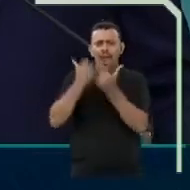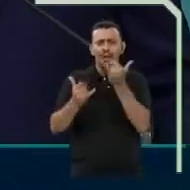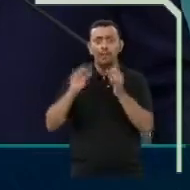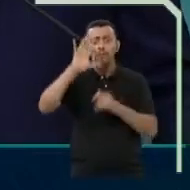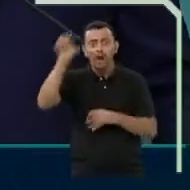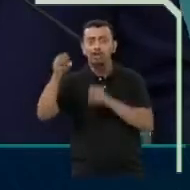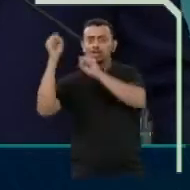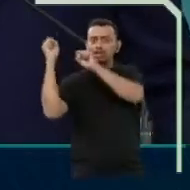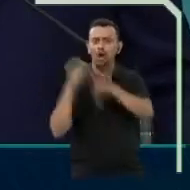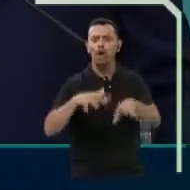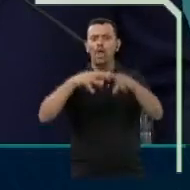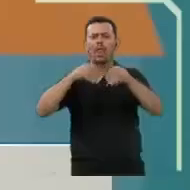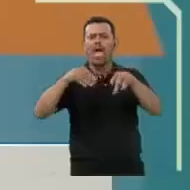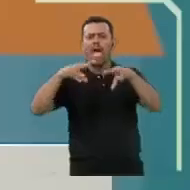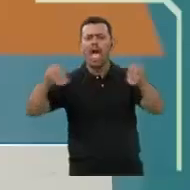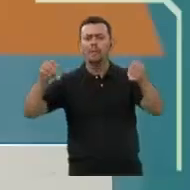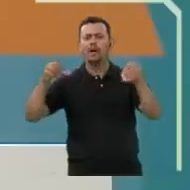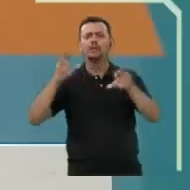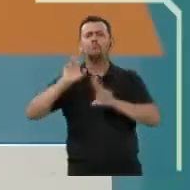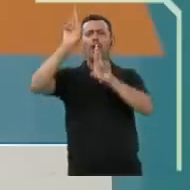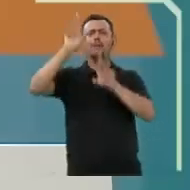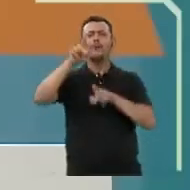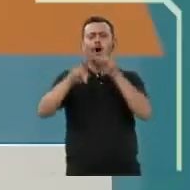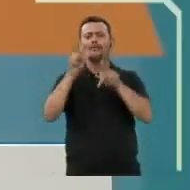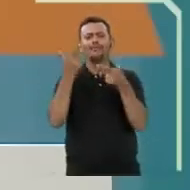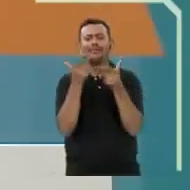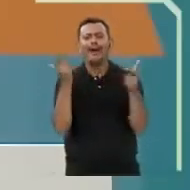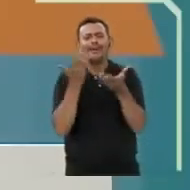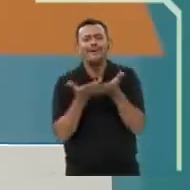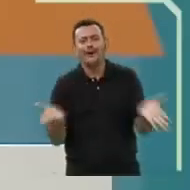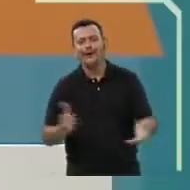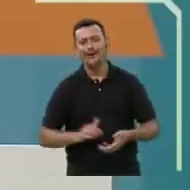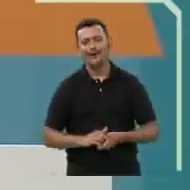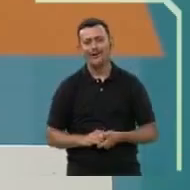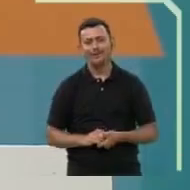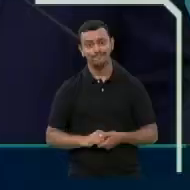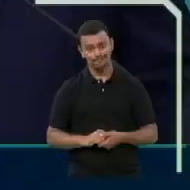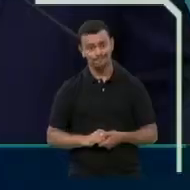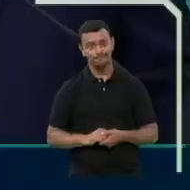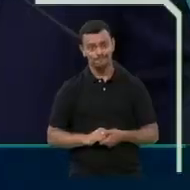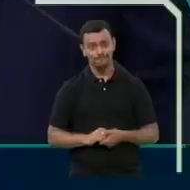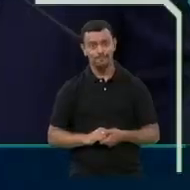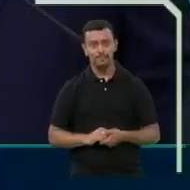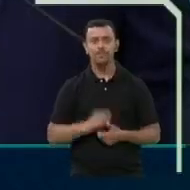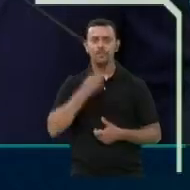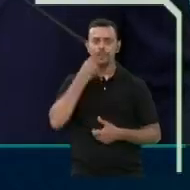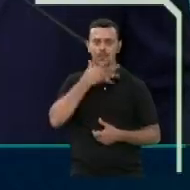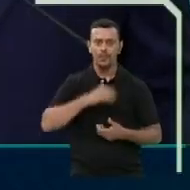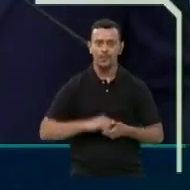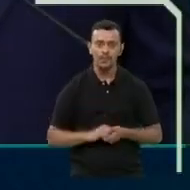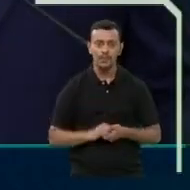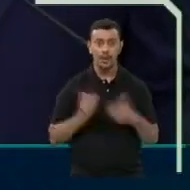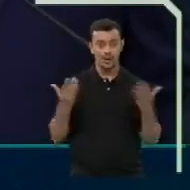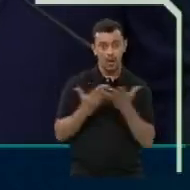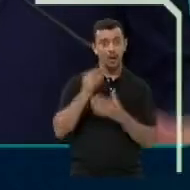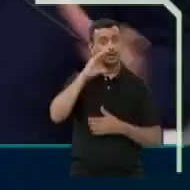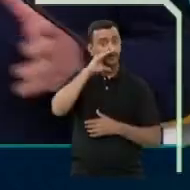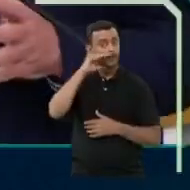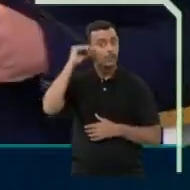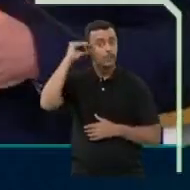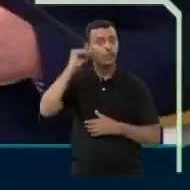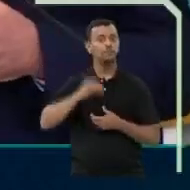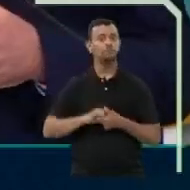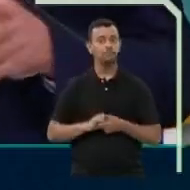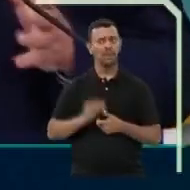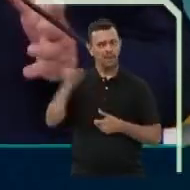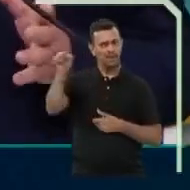as esperanças do nosso povo. A tréplica, Ciro Gomes, 30 segundos. Desde que o Álvaro Dias tem